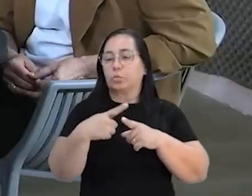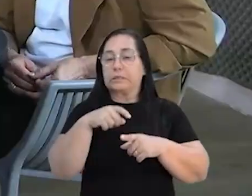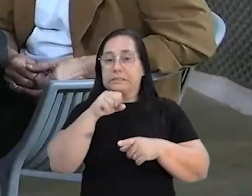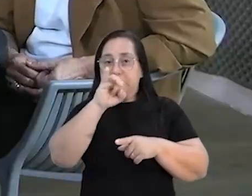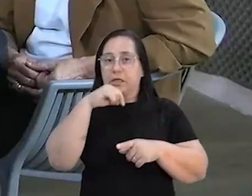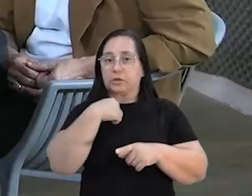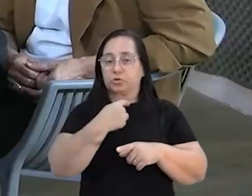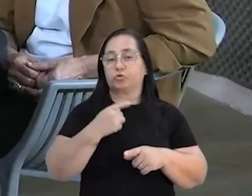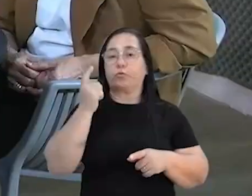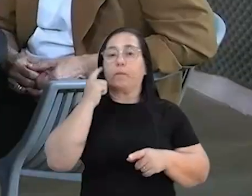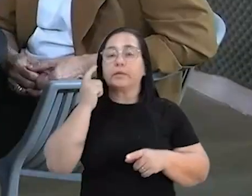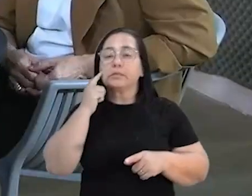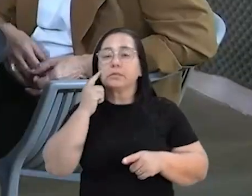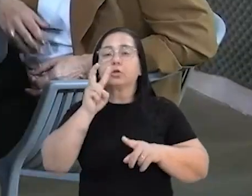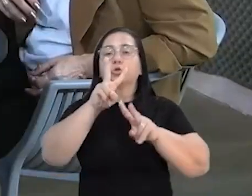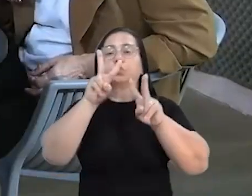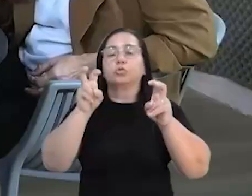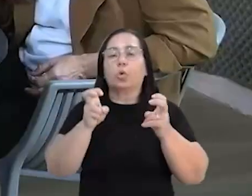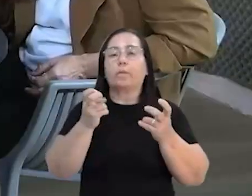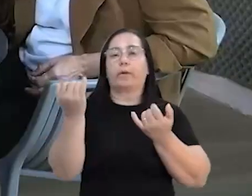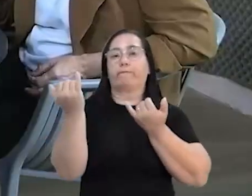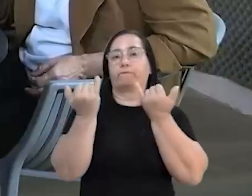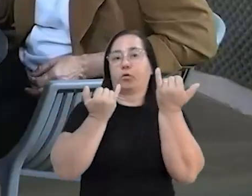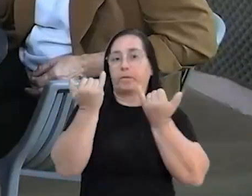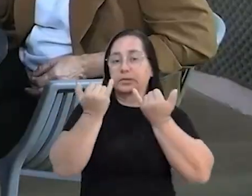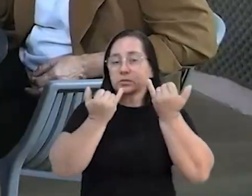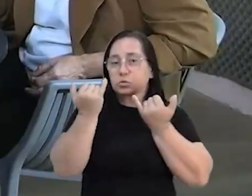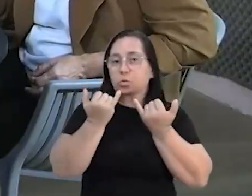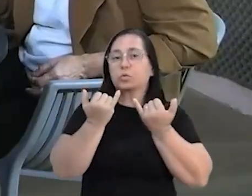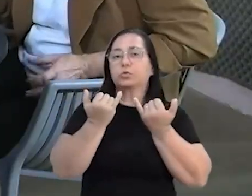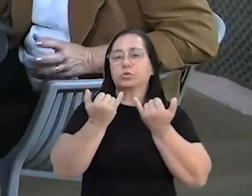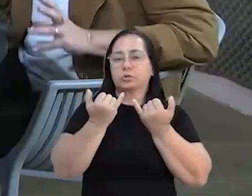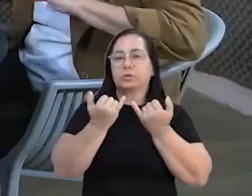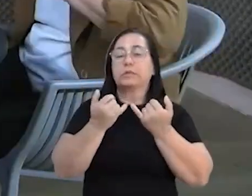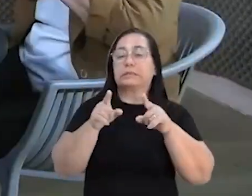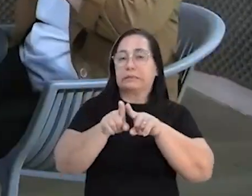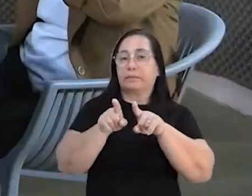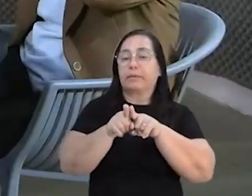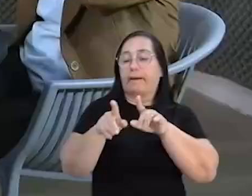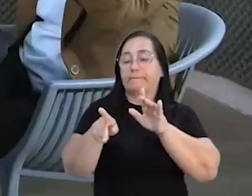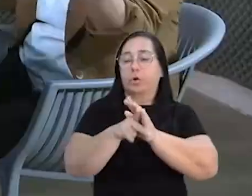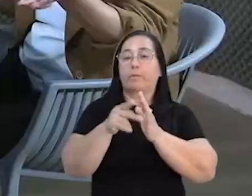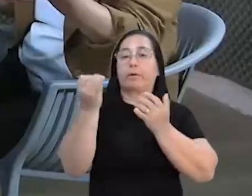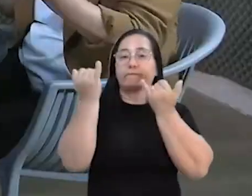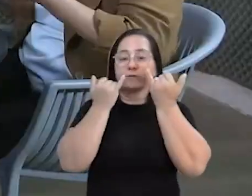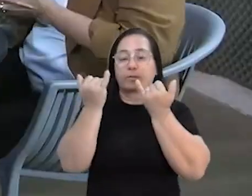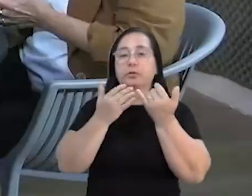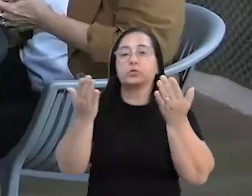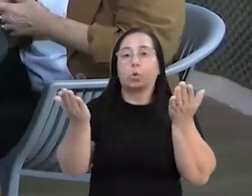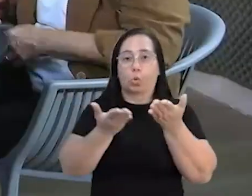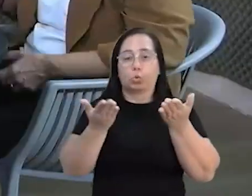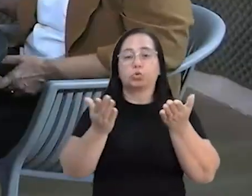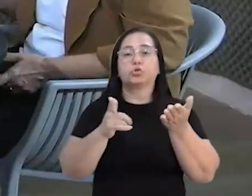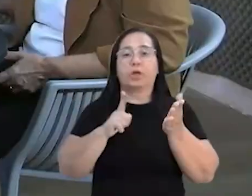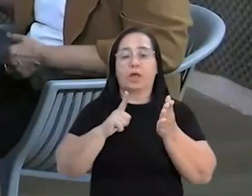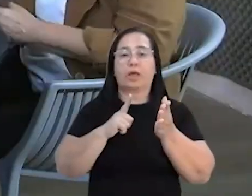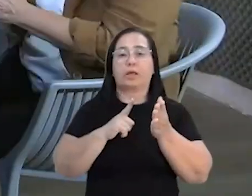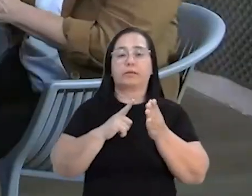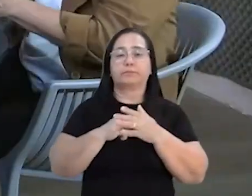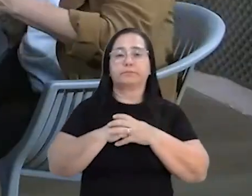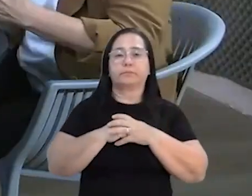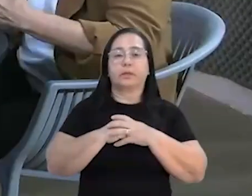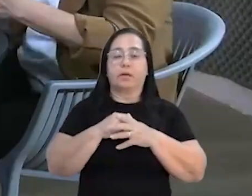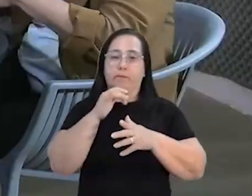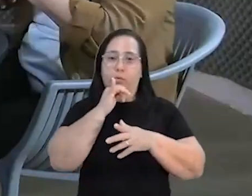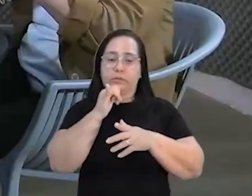gente for pensar em informações também, até a própria informação, ela é hoje universalizada, né? Então,